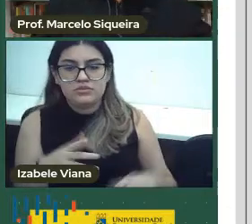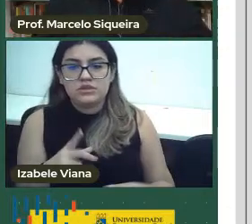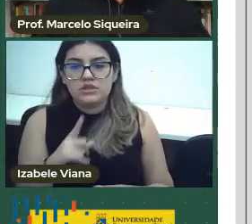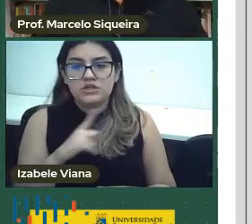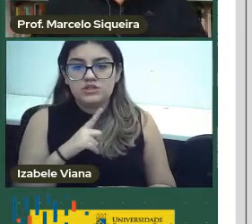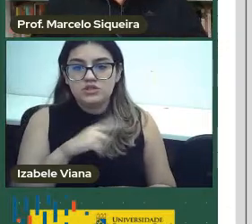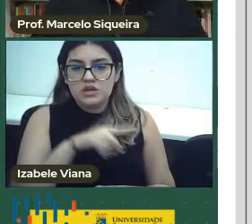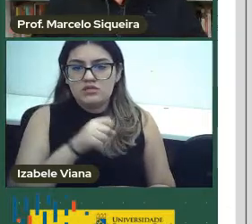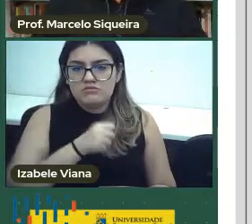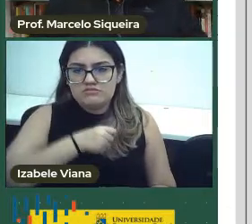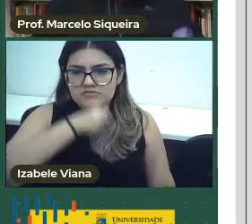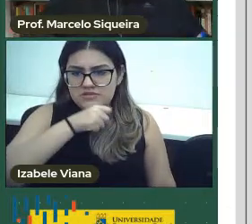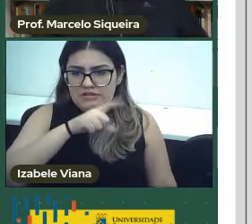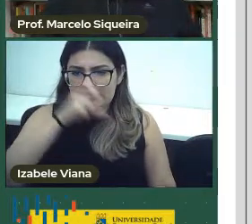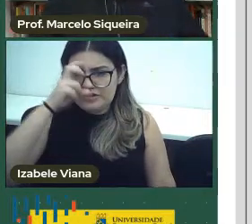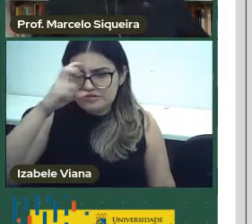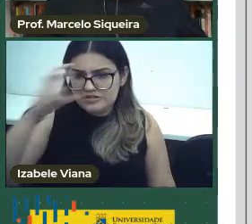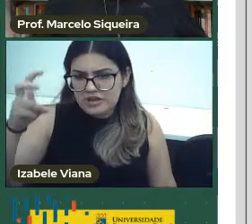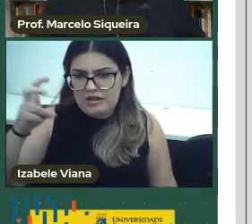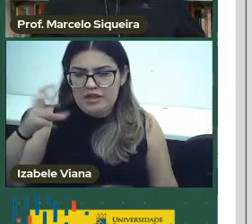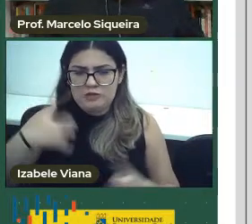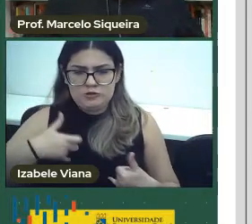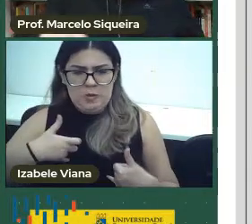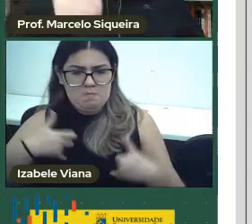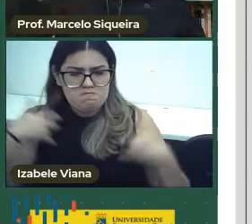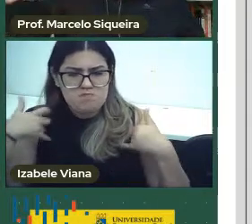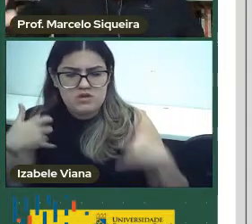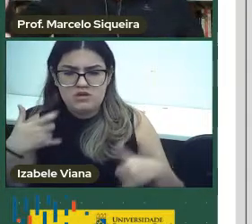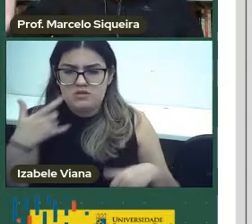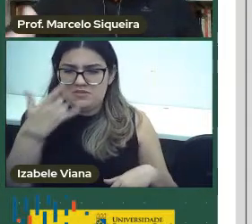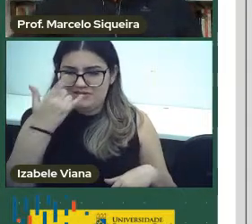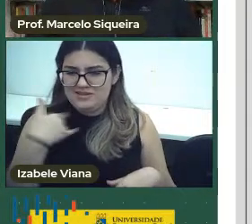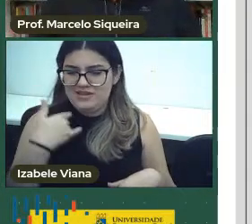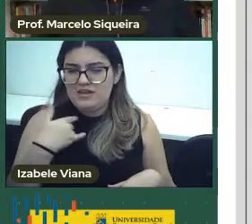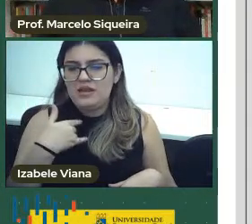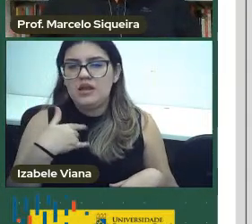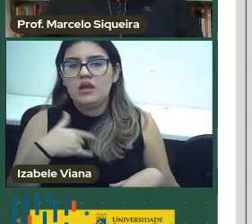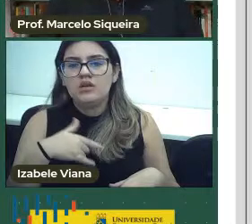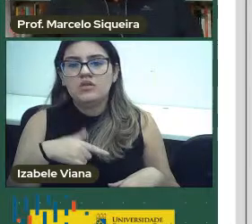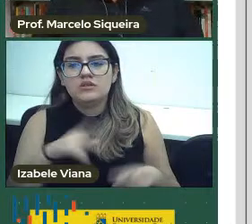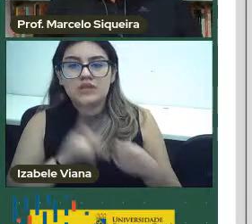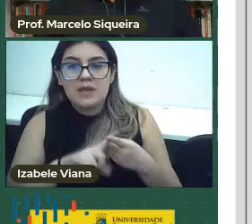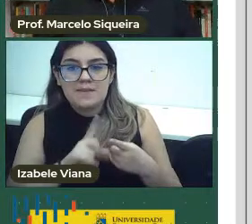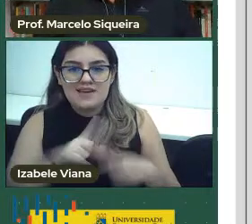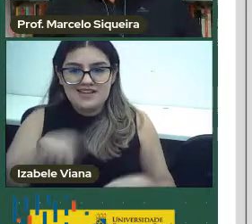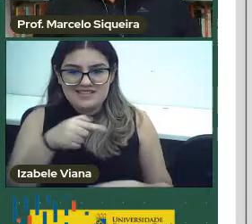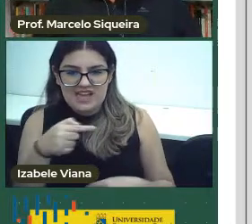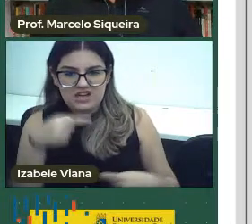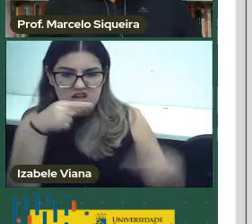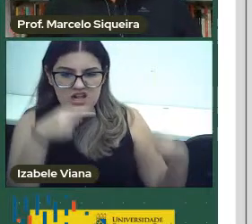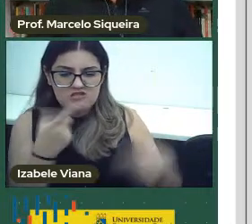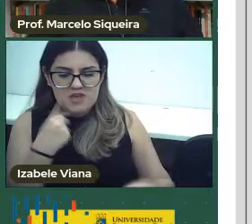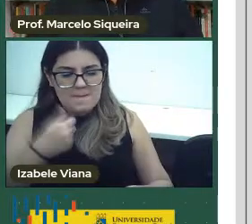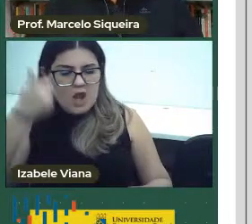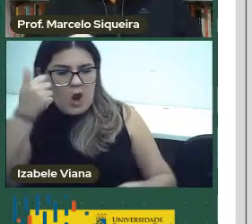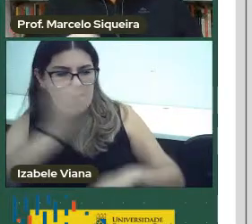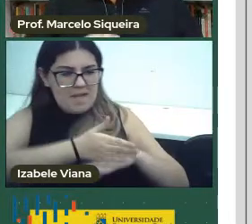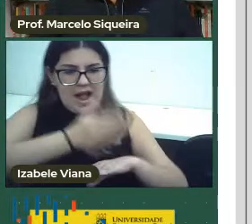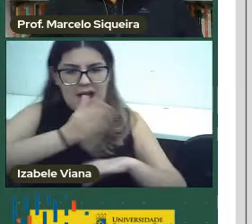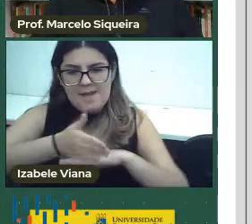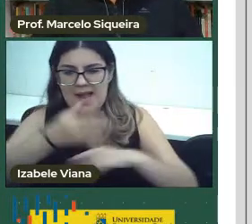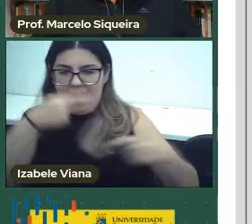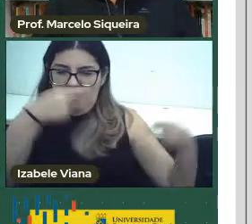muito inteligentes e soberbos, que também se disputavam entre eles quem era o maior, foram trazidos e cada um